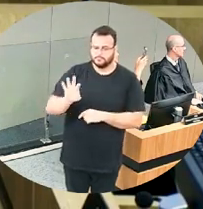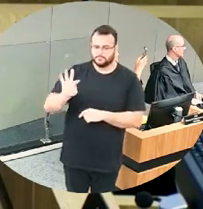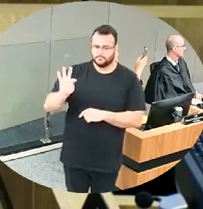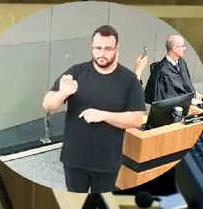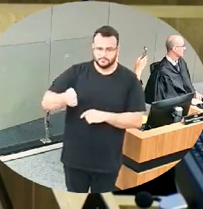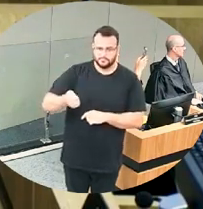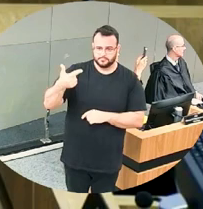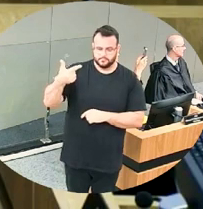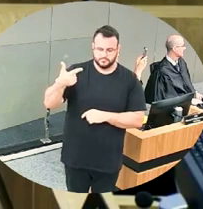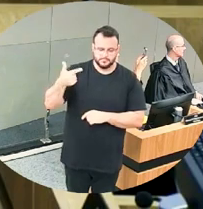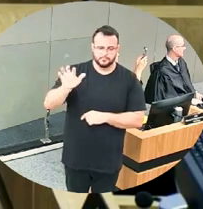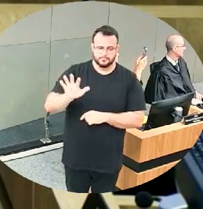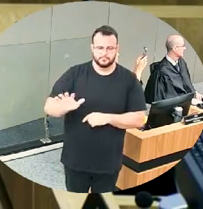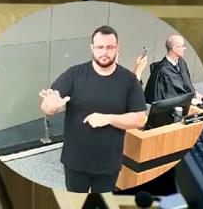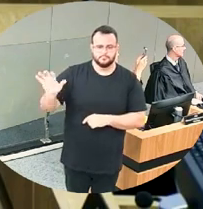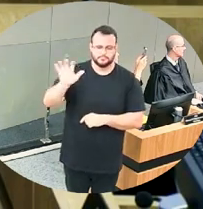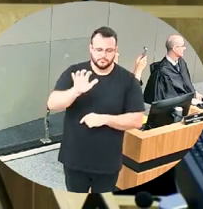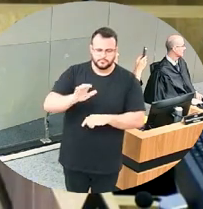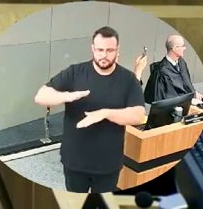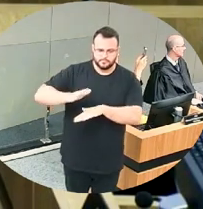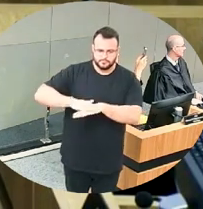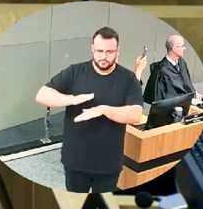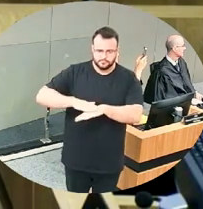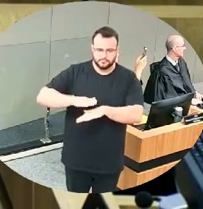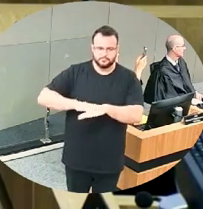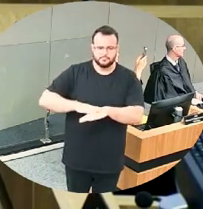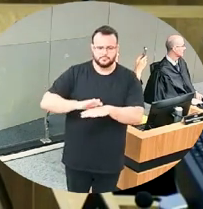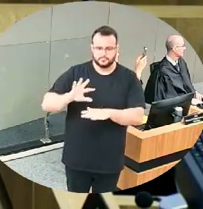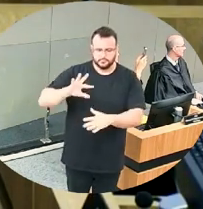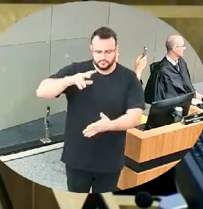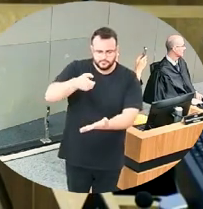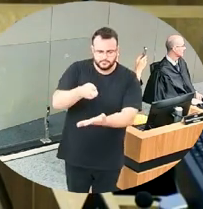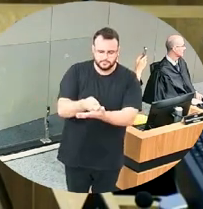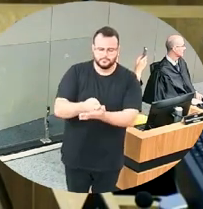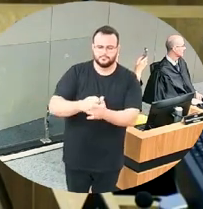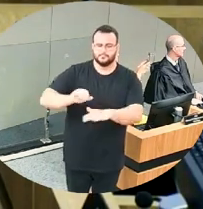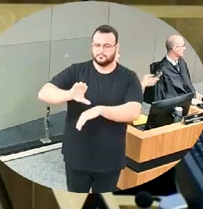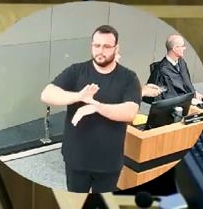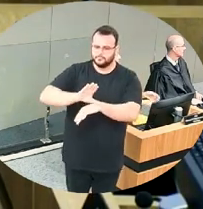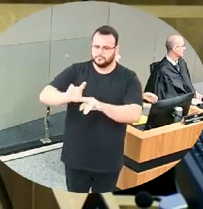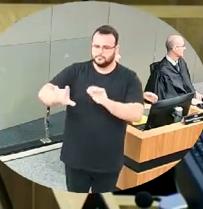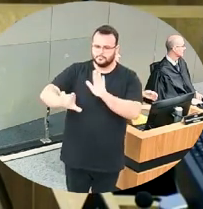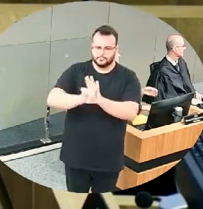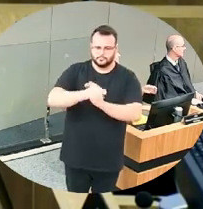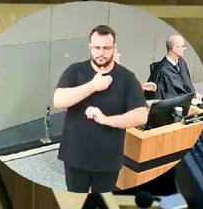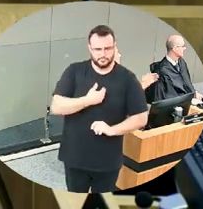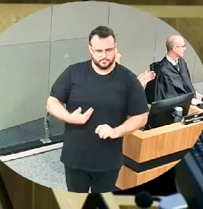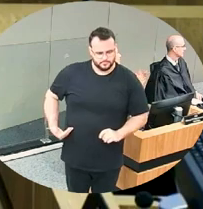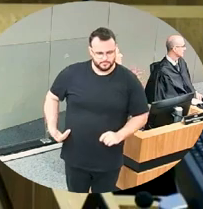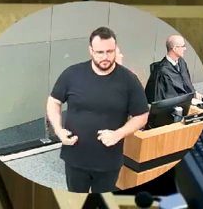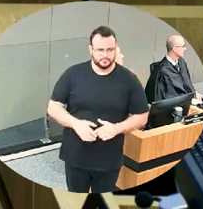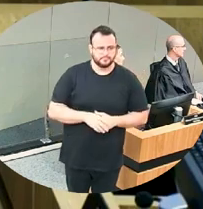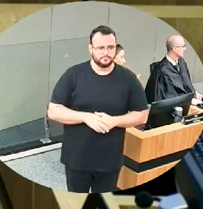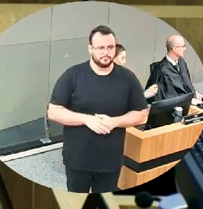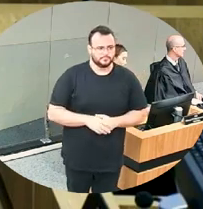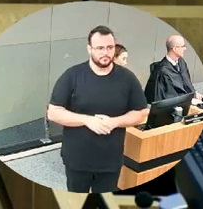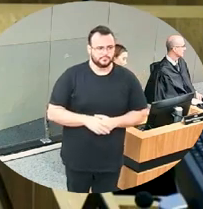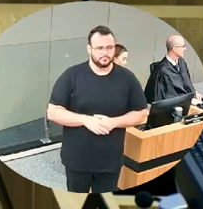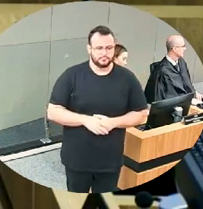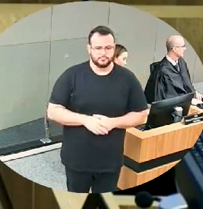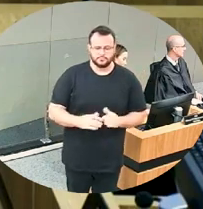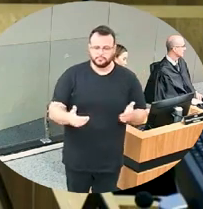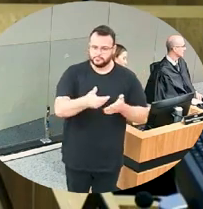12ª região cumprindo e fazendo cumprir a constituição e as leis da República